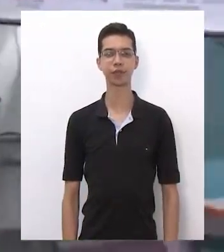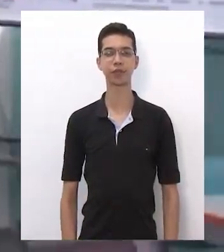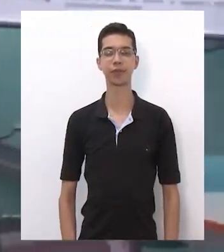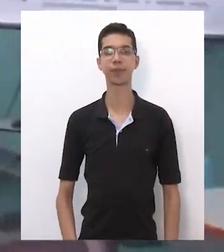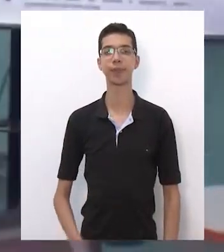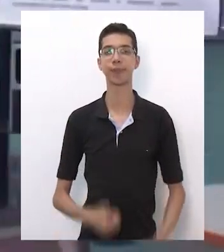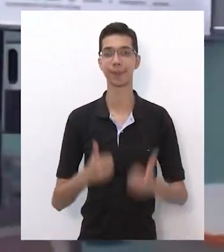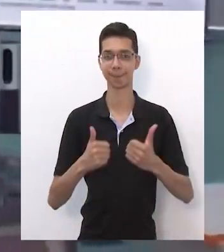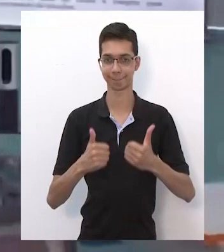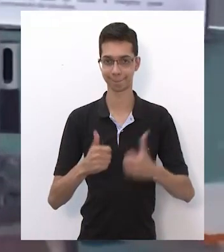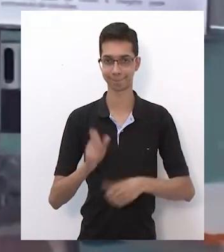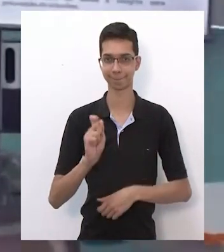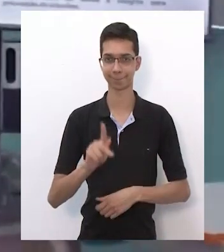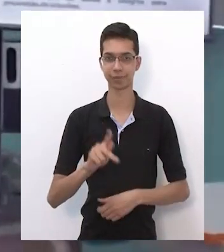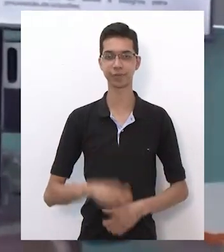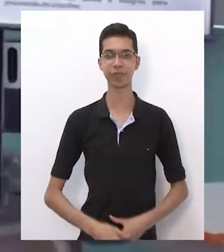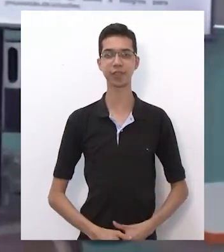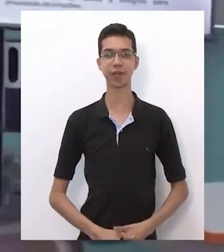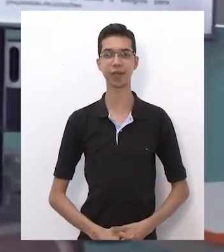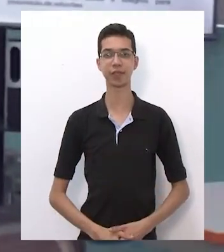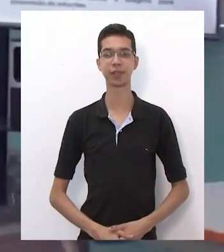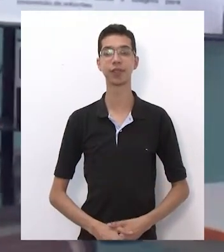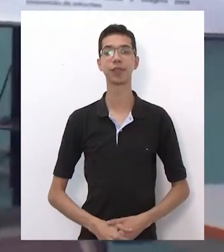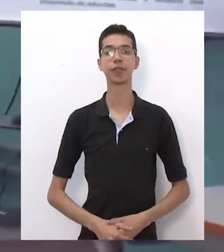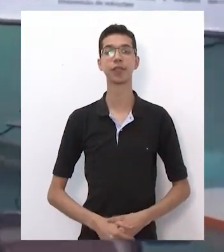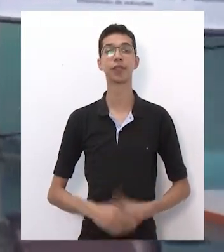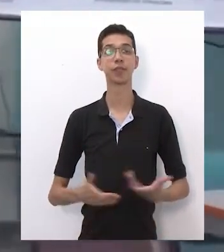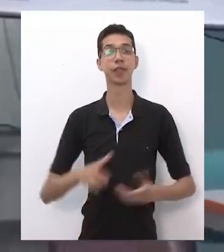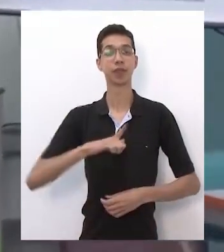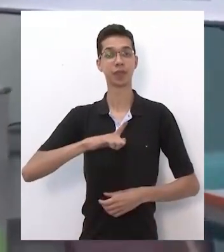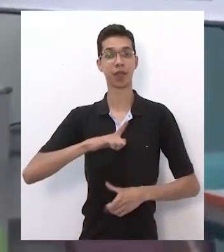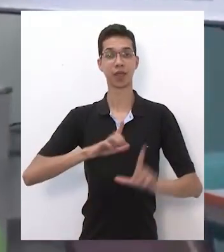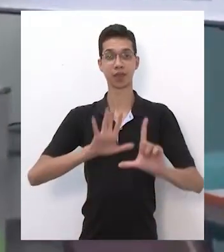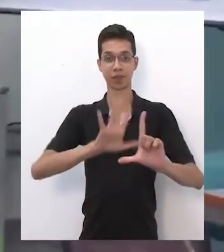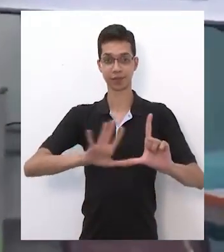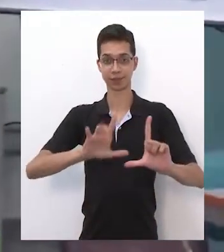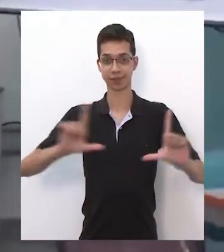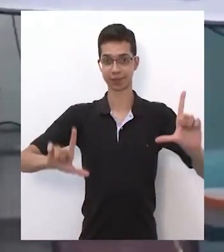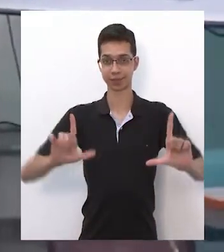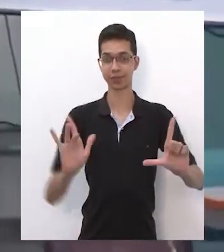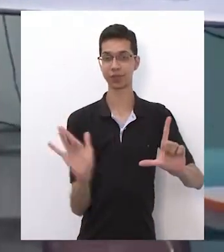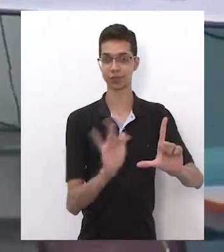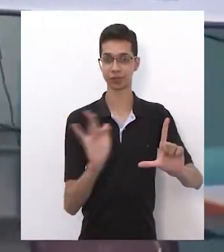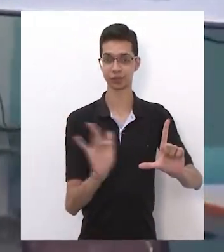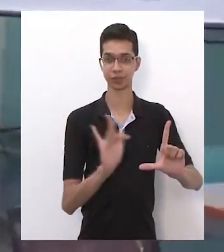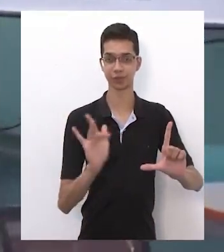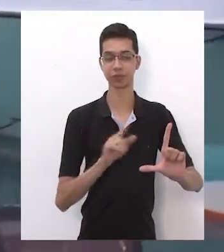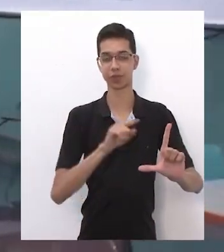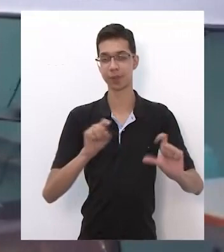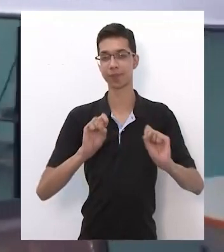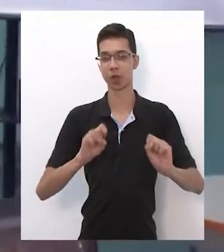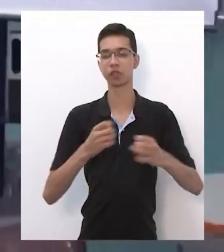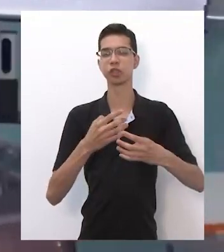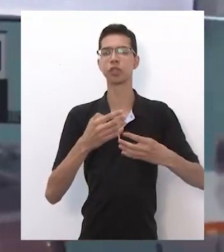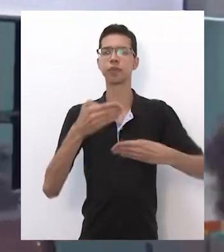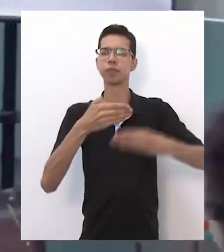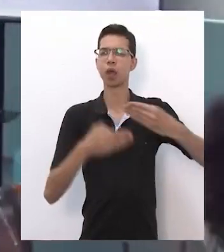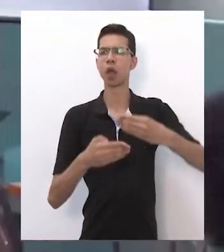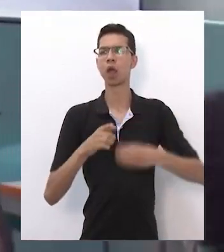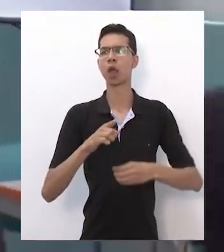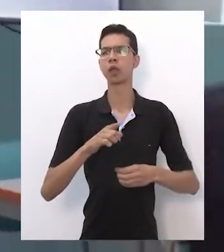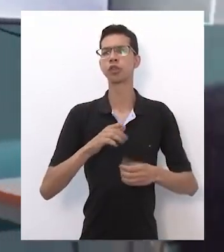Tá? Aí, na tela de vocês, tem um Padlet no Google Chrome, se vocês puderem sair do PowerPoint. Alguém não